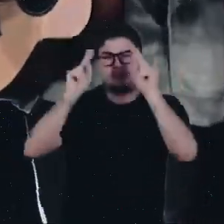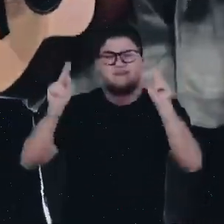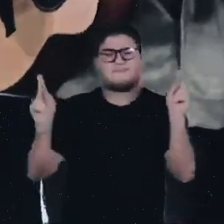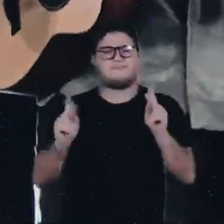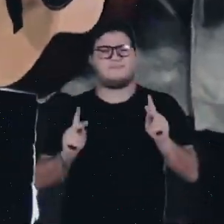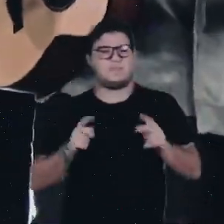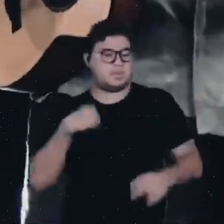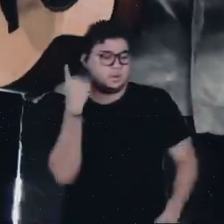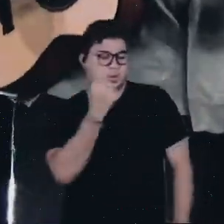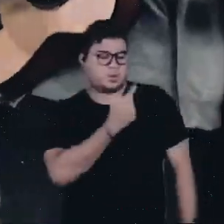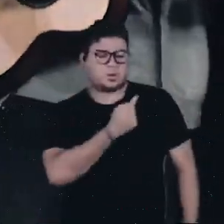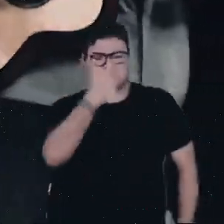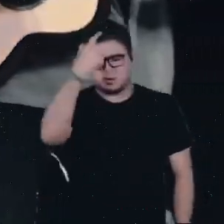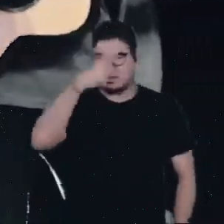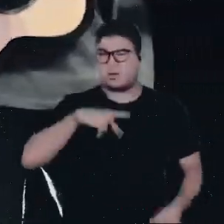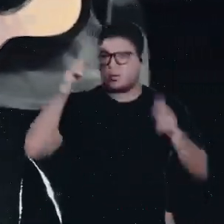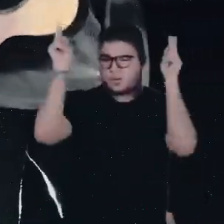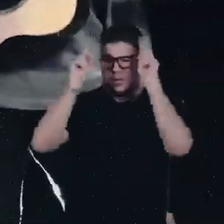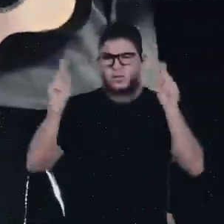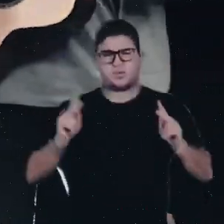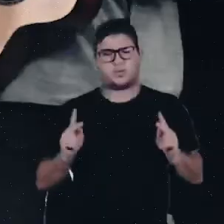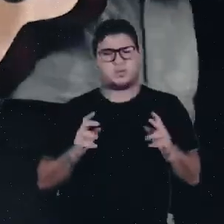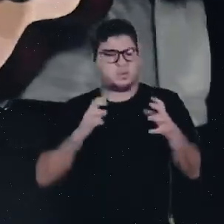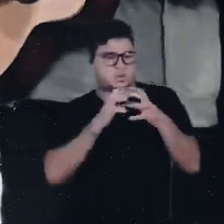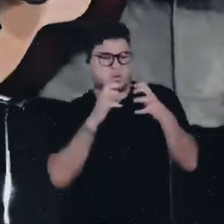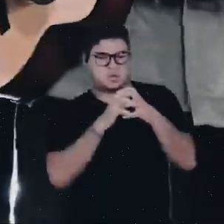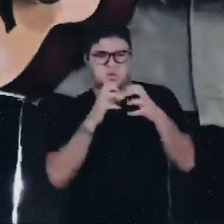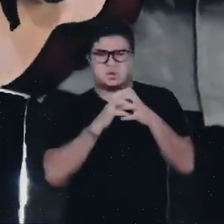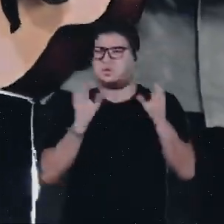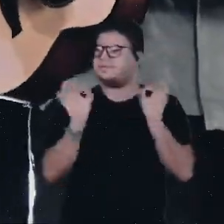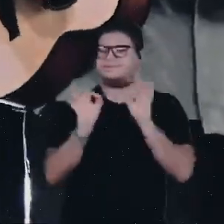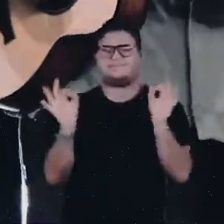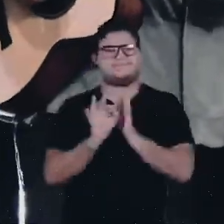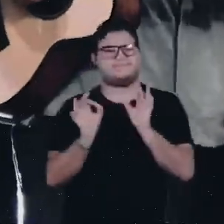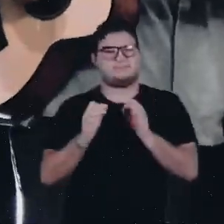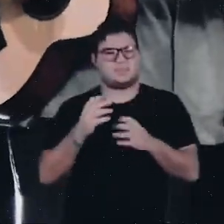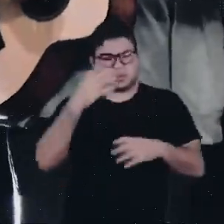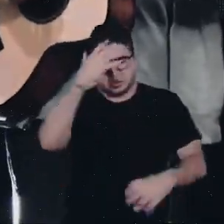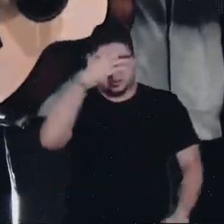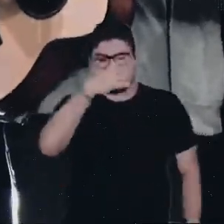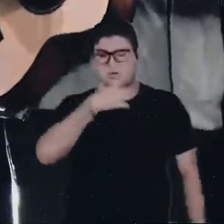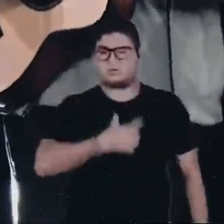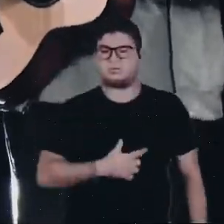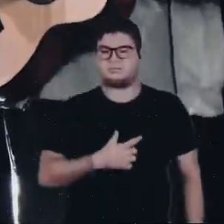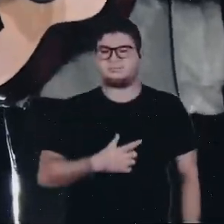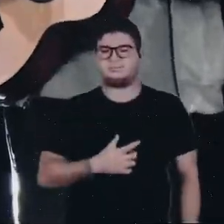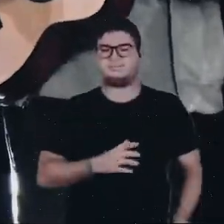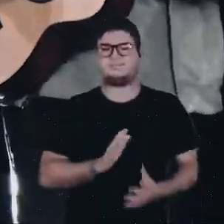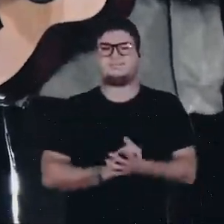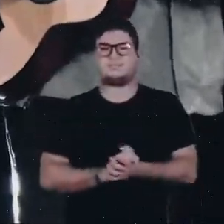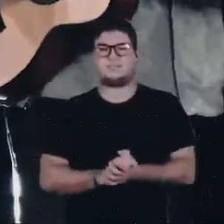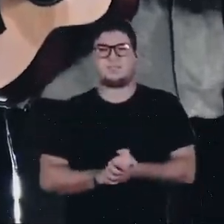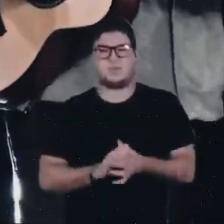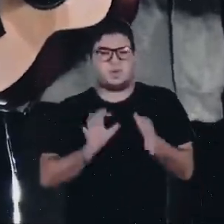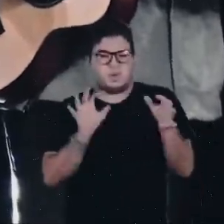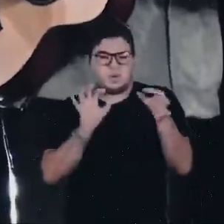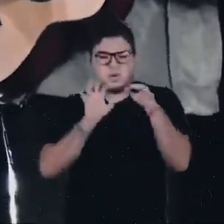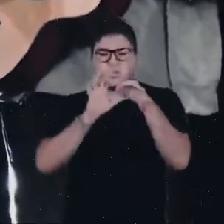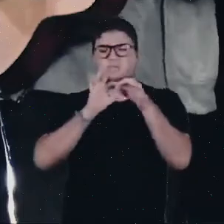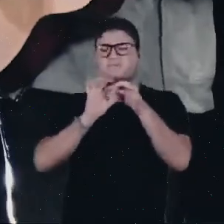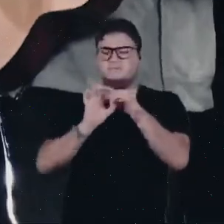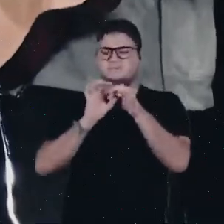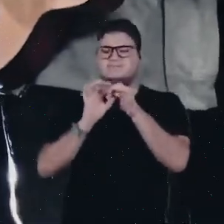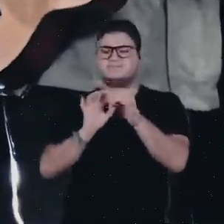nós somos pacificadores, não somos geradores de intrigas. Nós somos um corpo, nós somos membros uns dos